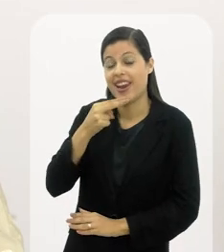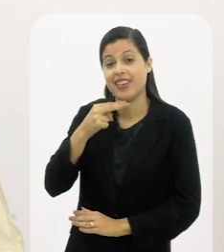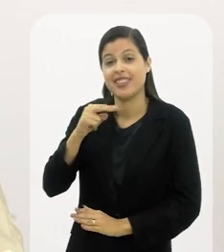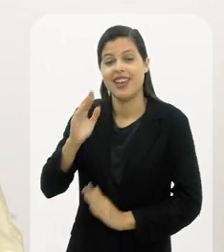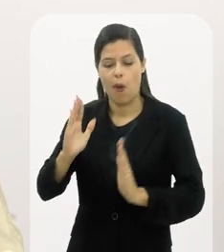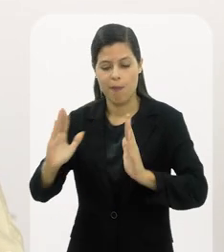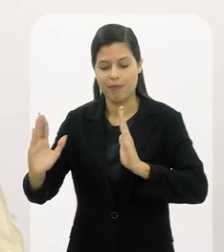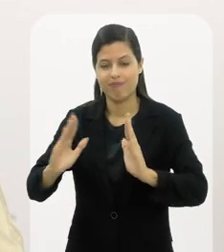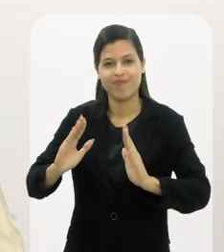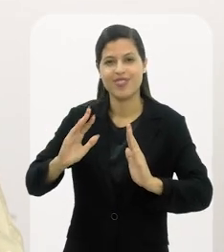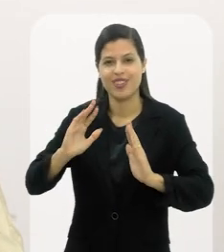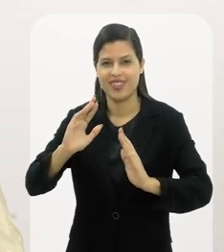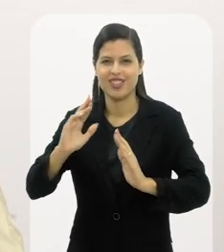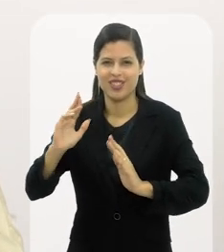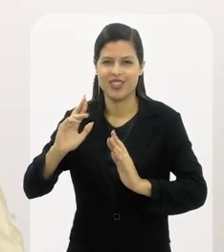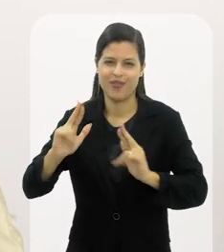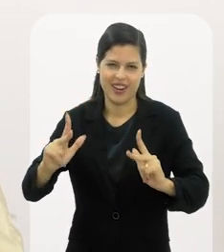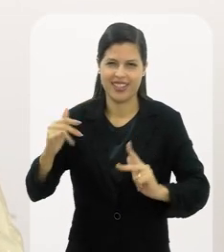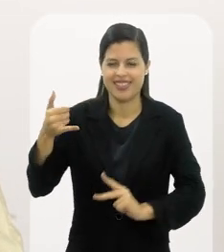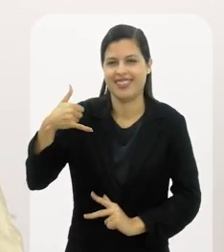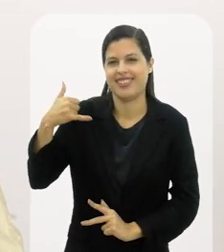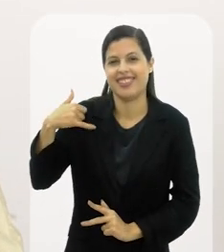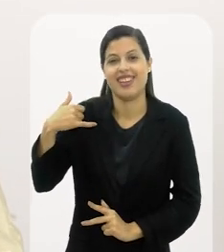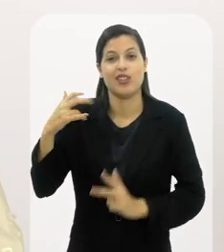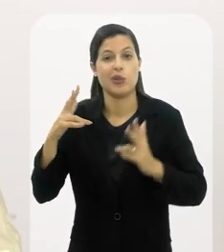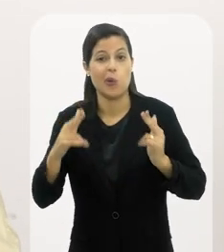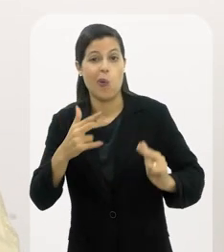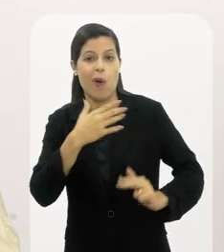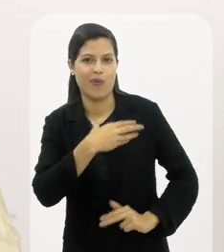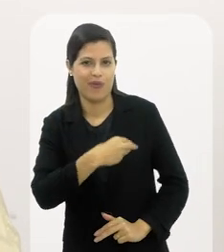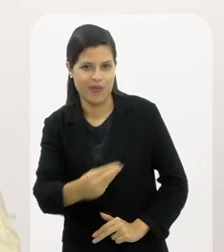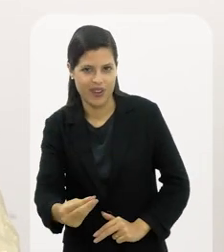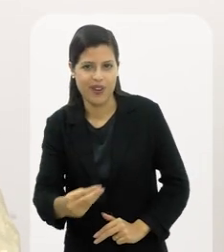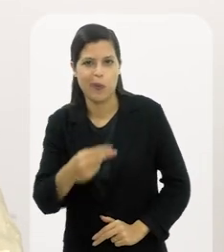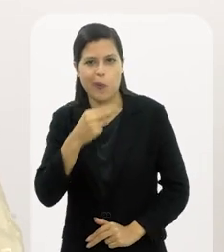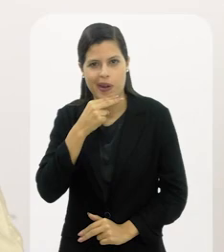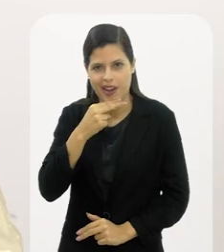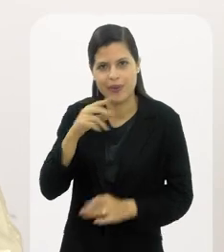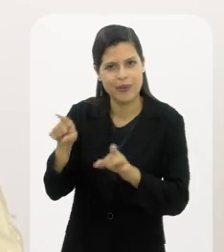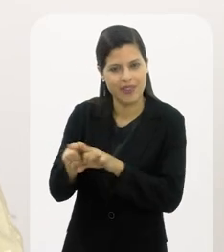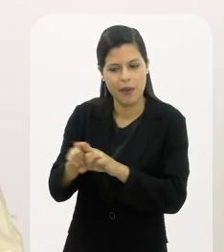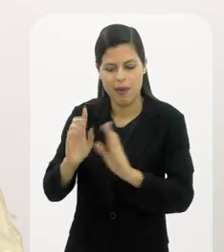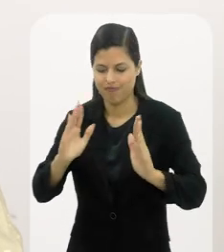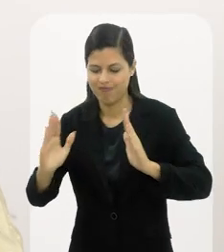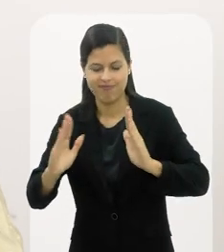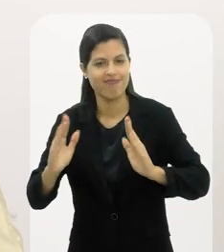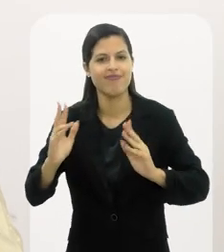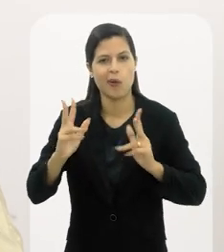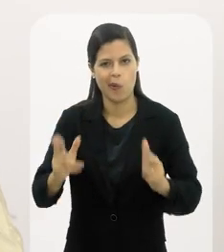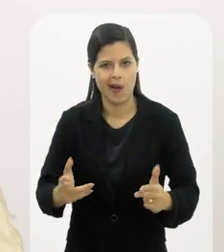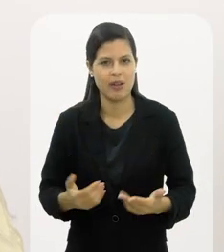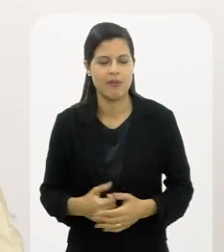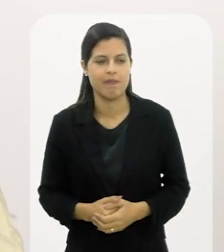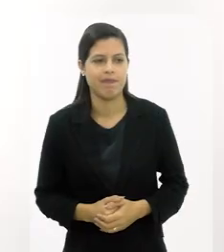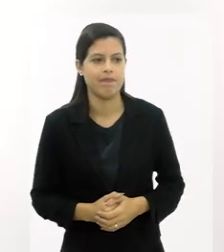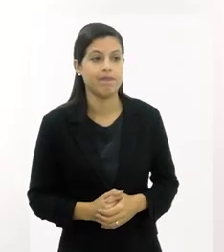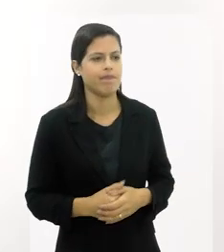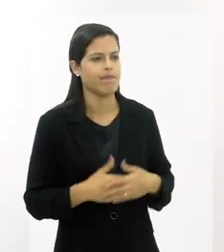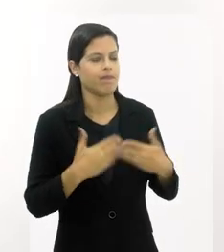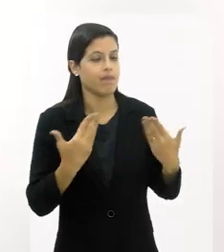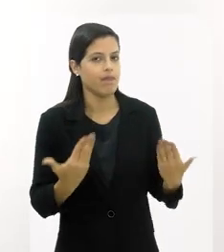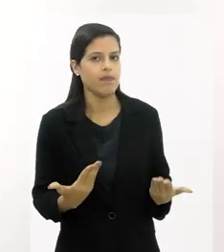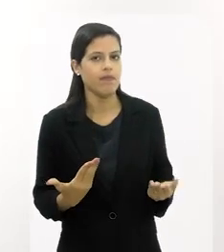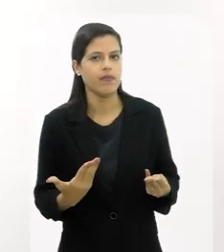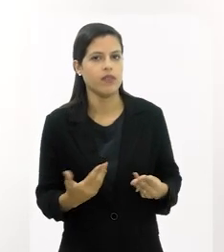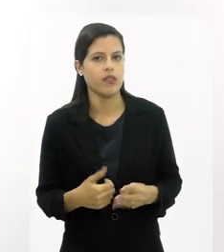mesma diferença dos filhos. Os filhos têm essa diferença na idade deles. E agora os netos também têm essa mesma diferença na idade deles, né?